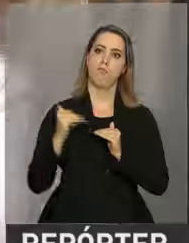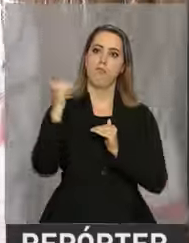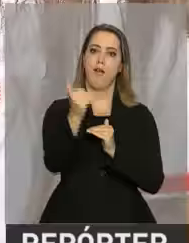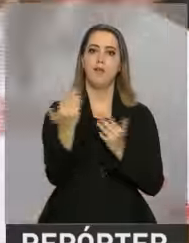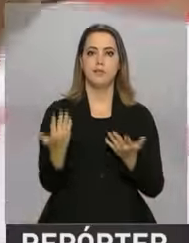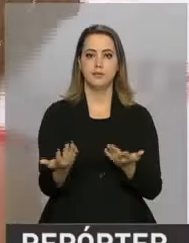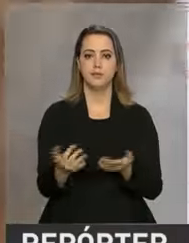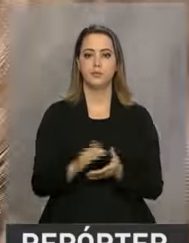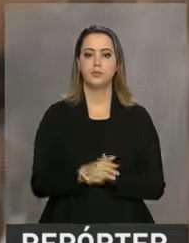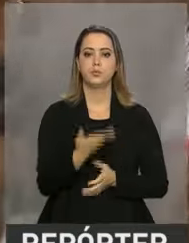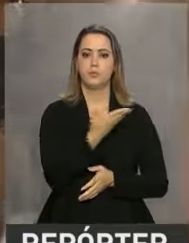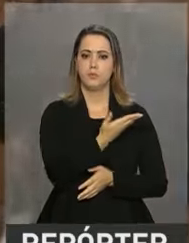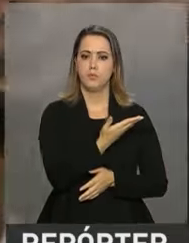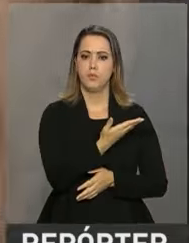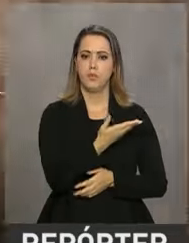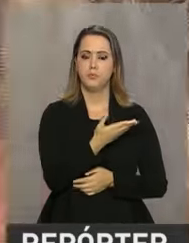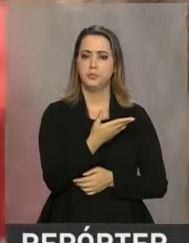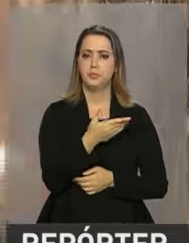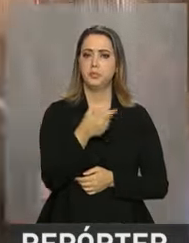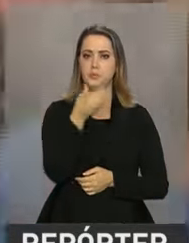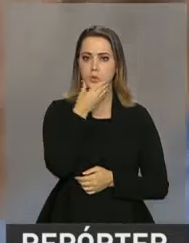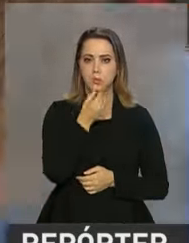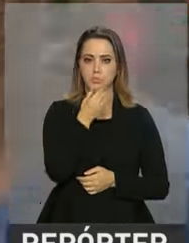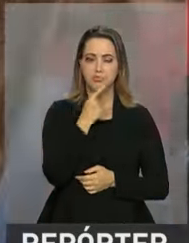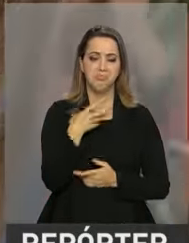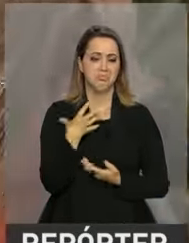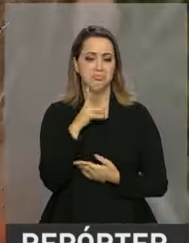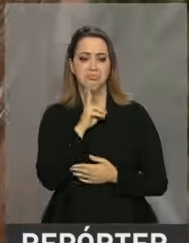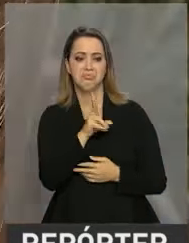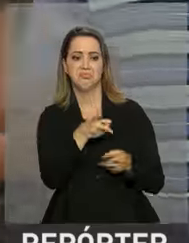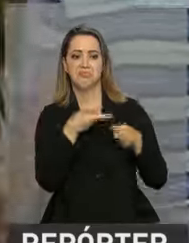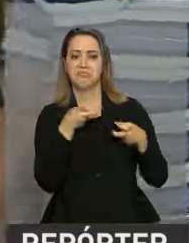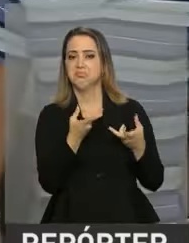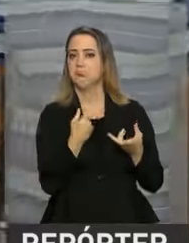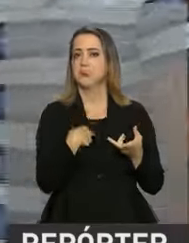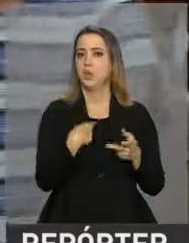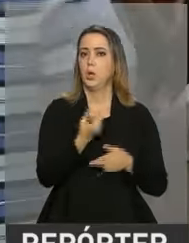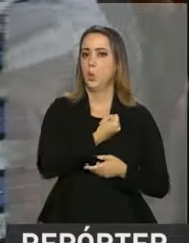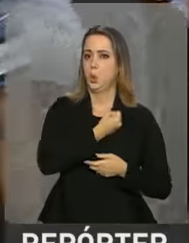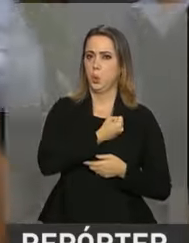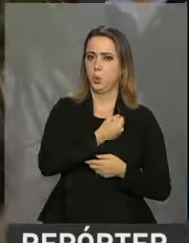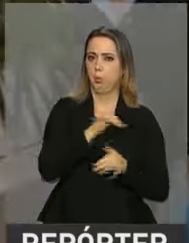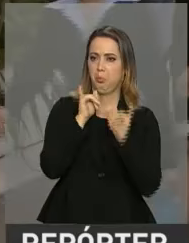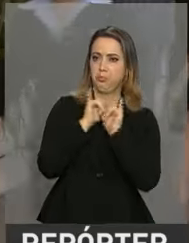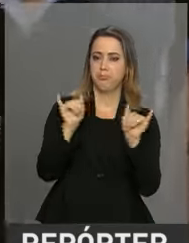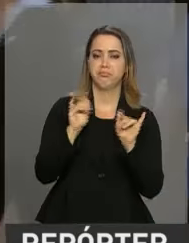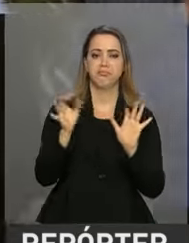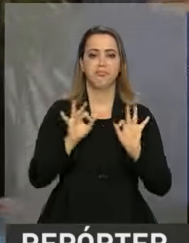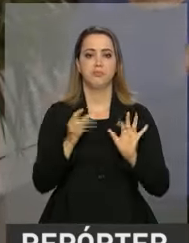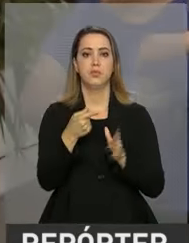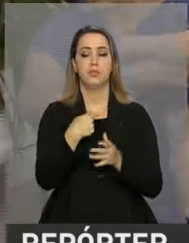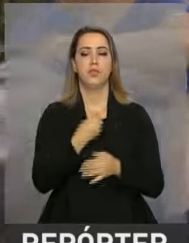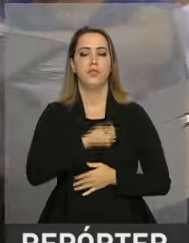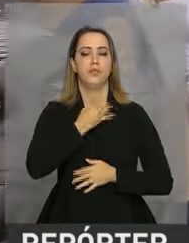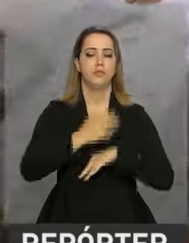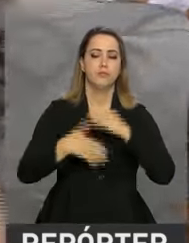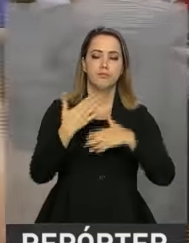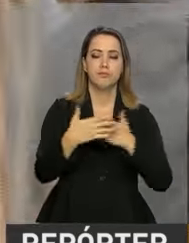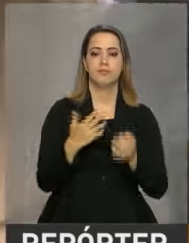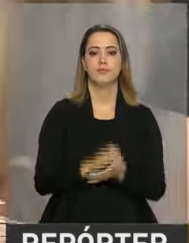Luiz não liga muito para as estatísticas e espera viver bem mais do que as projeções oficiais. Sempre